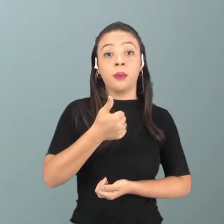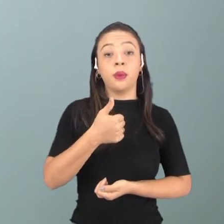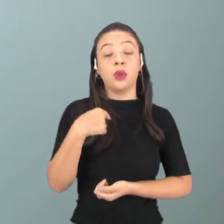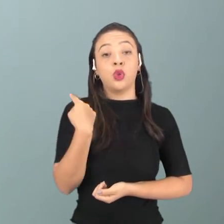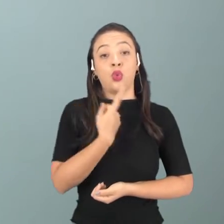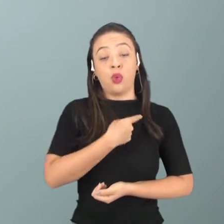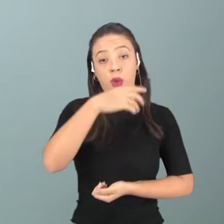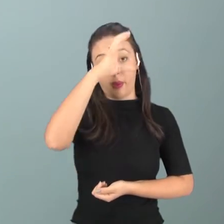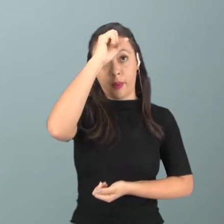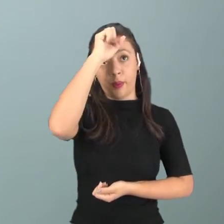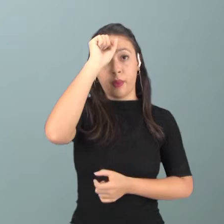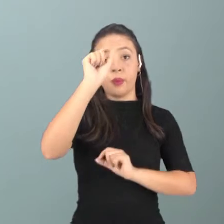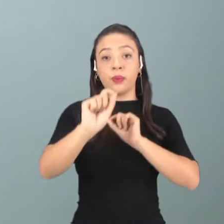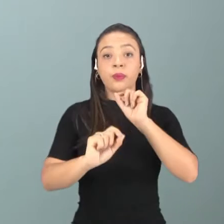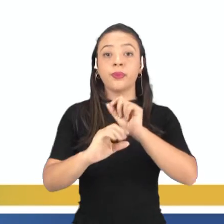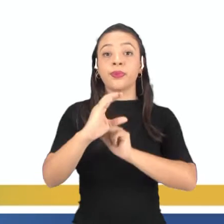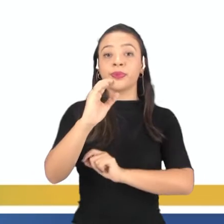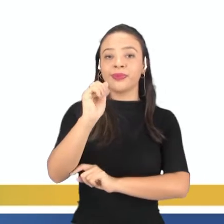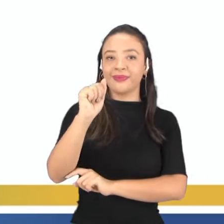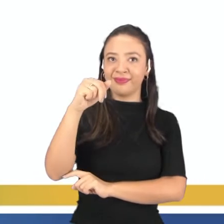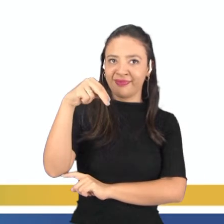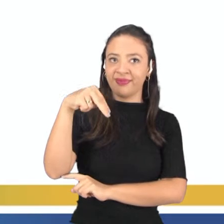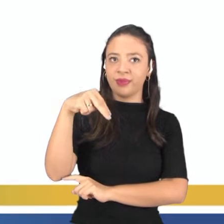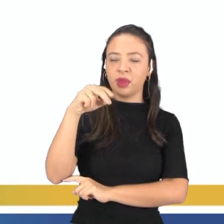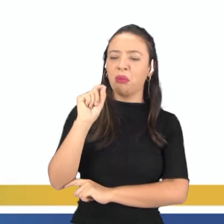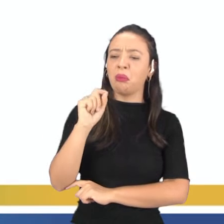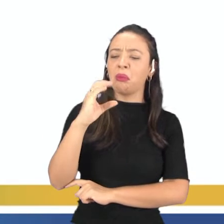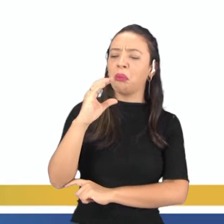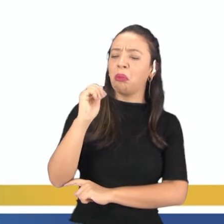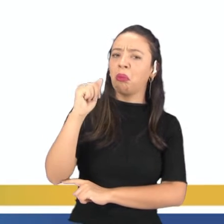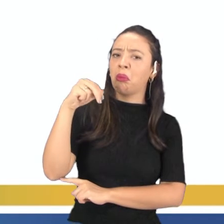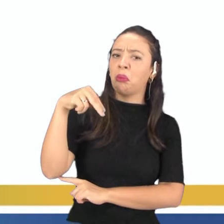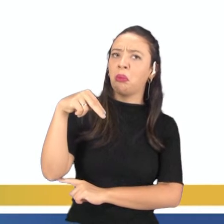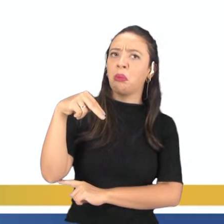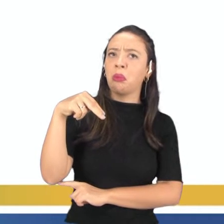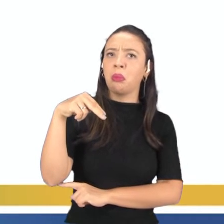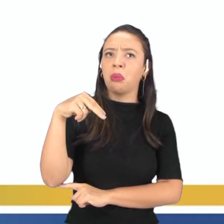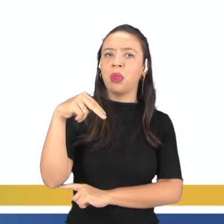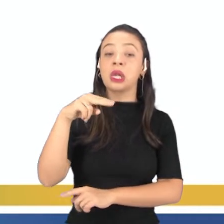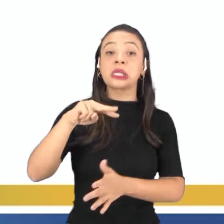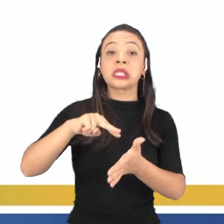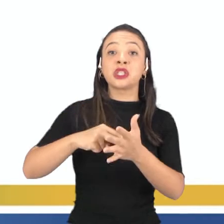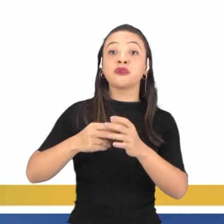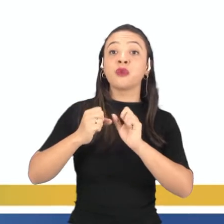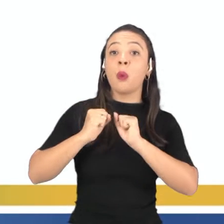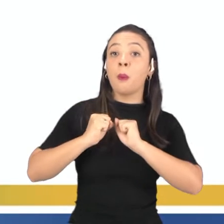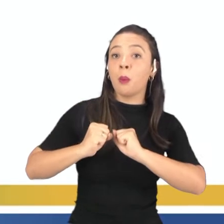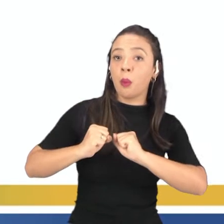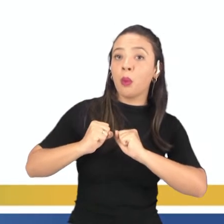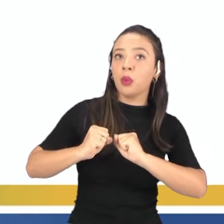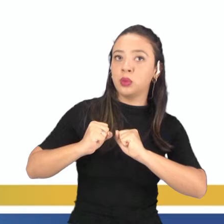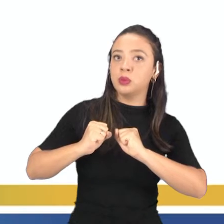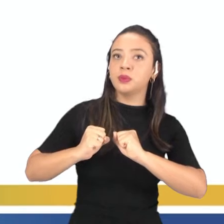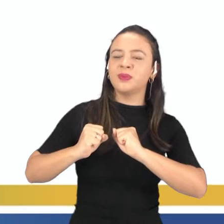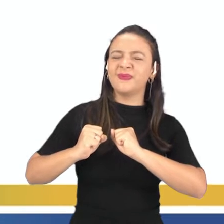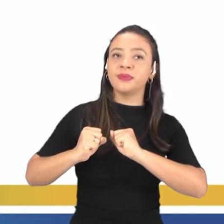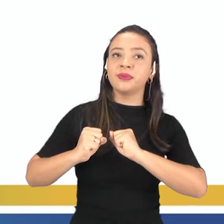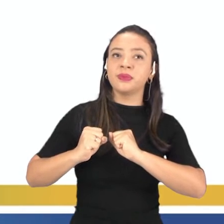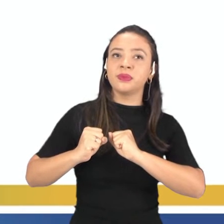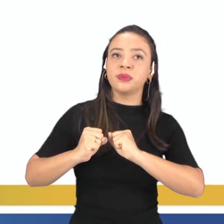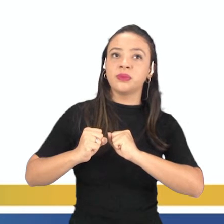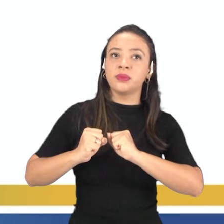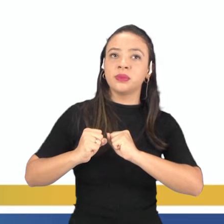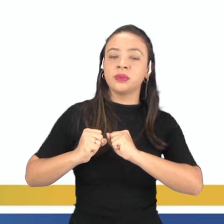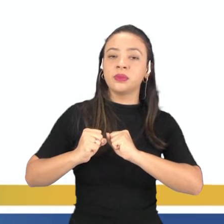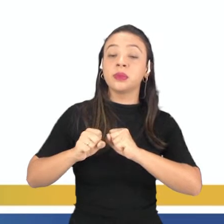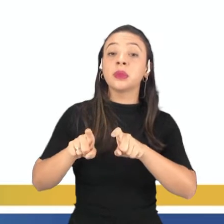nós aprendemos foi o can. O que é o can? Ele significa poder, né? A gente traduz ele como poder, e ele